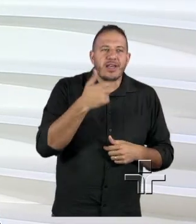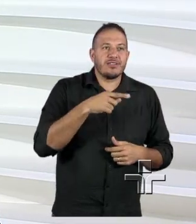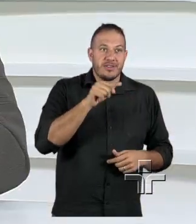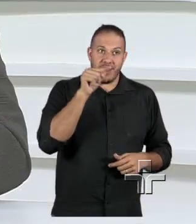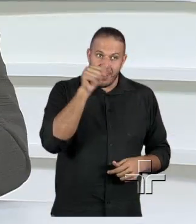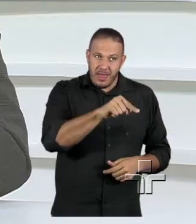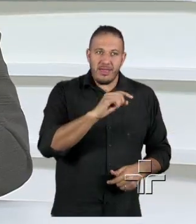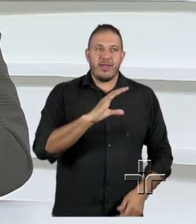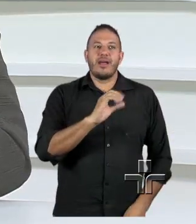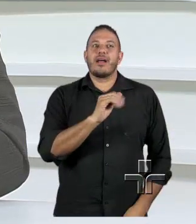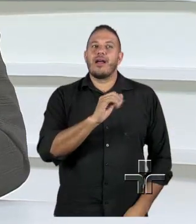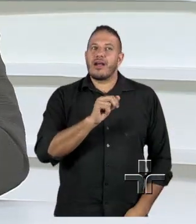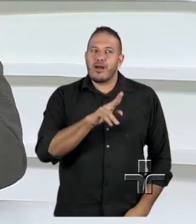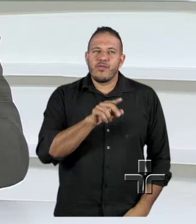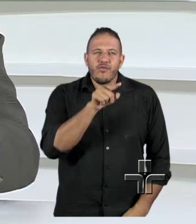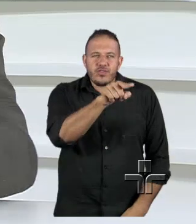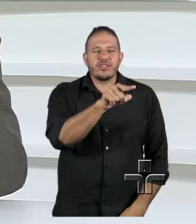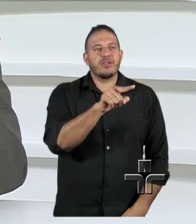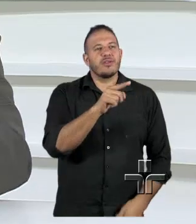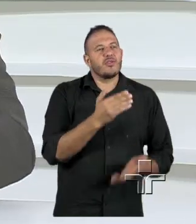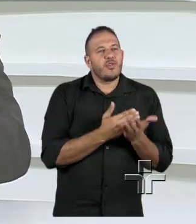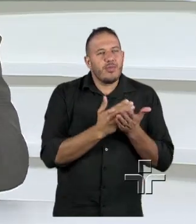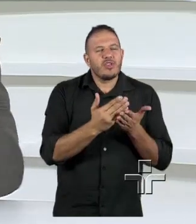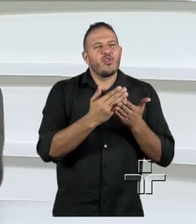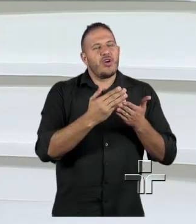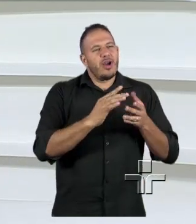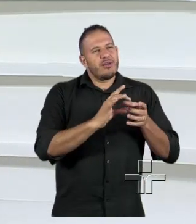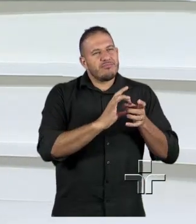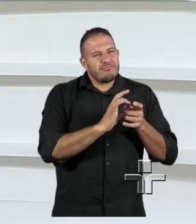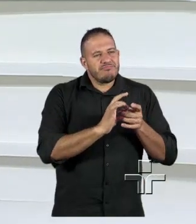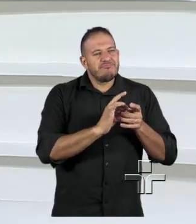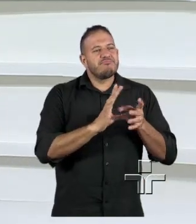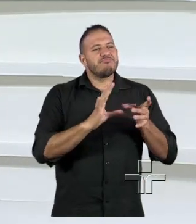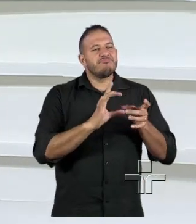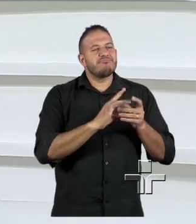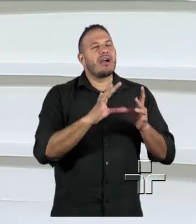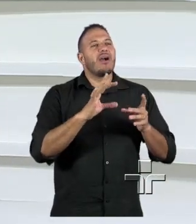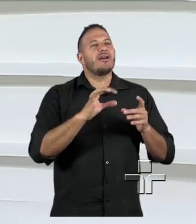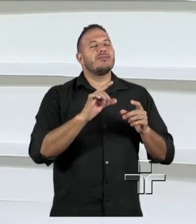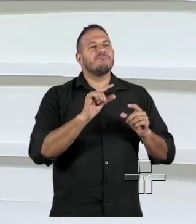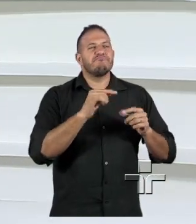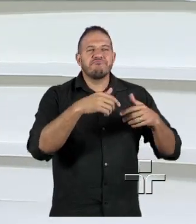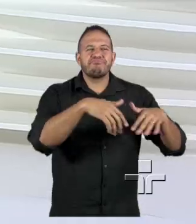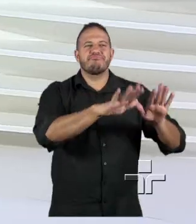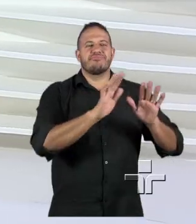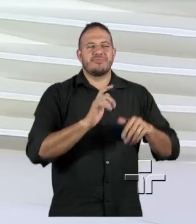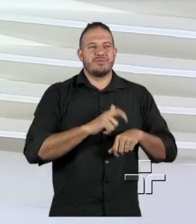Cacau você passou a desapegar e delegar mais?